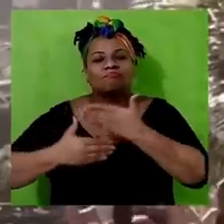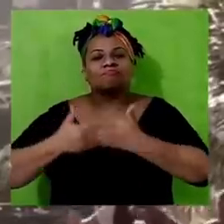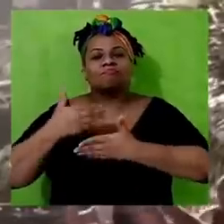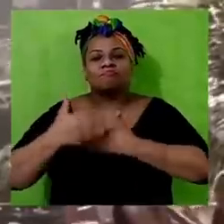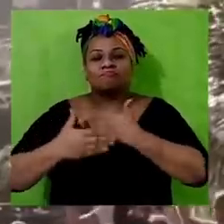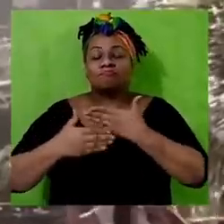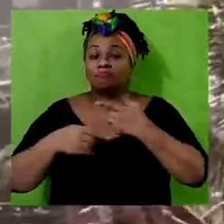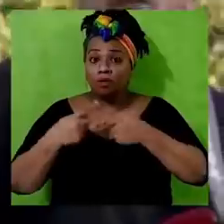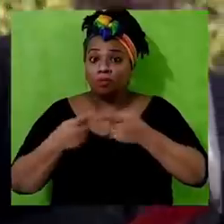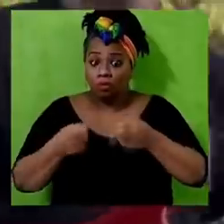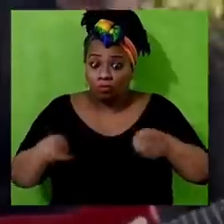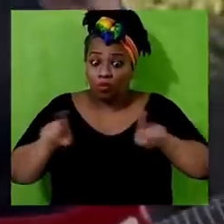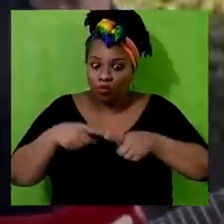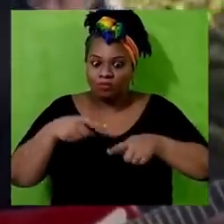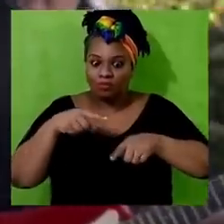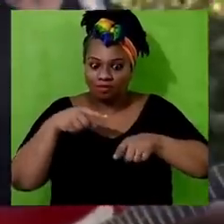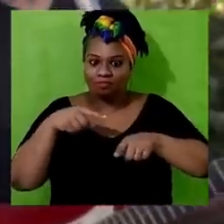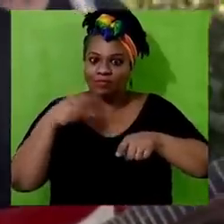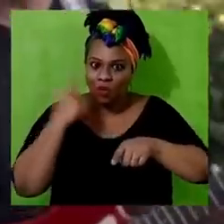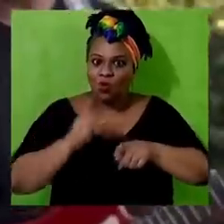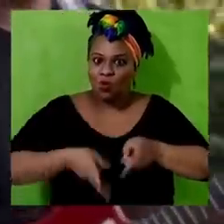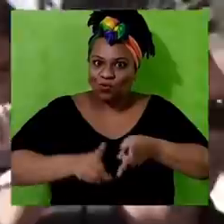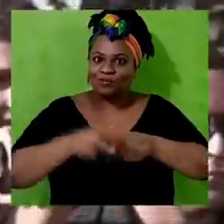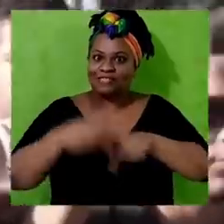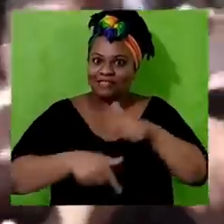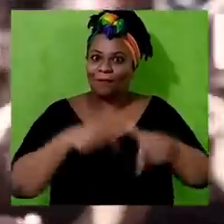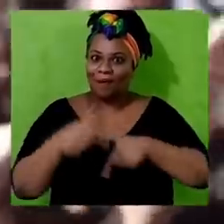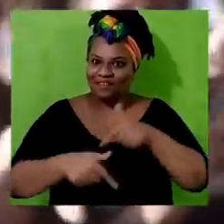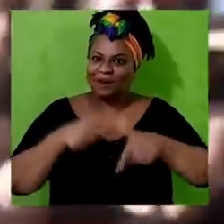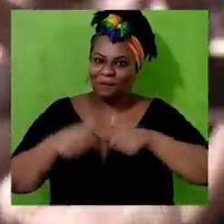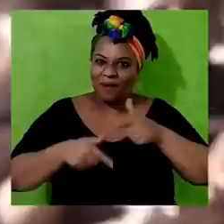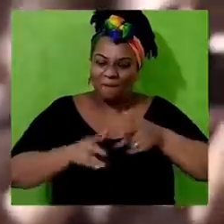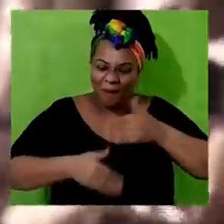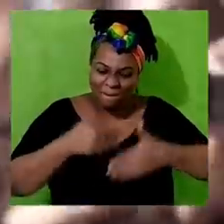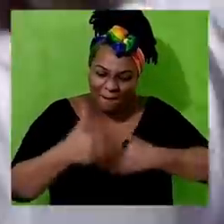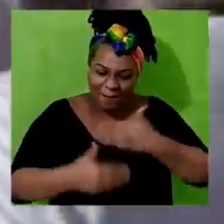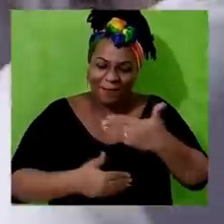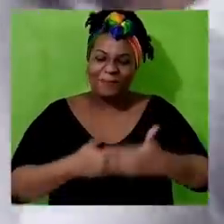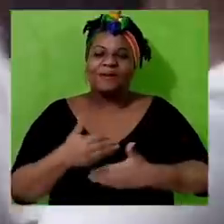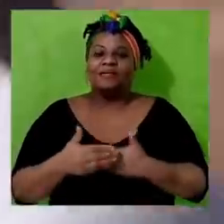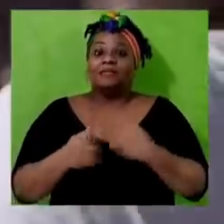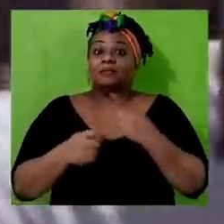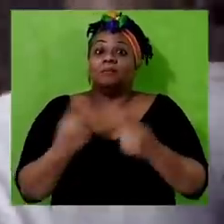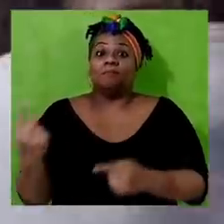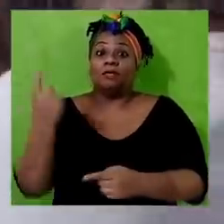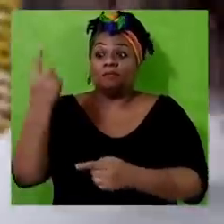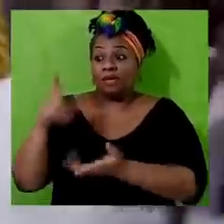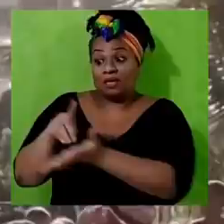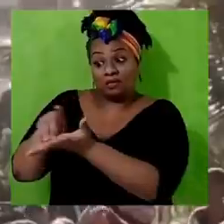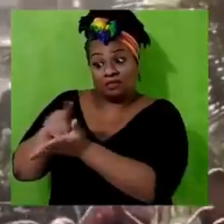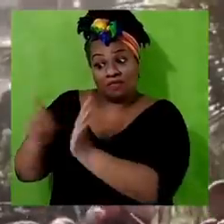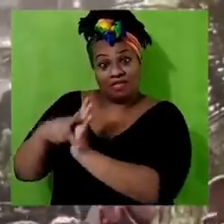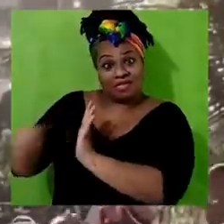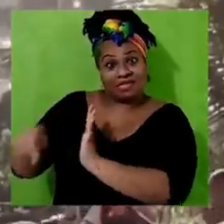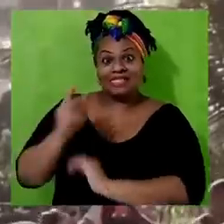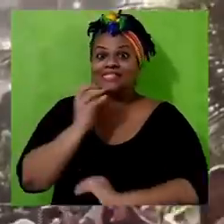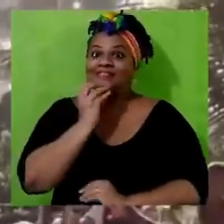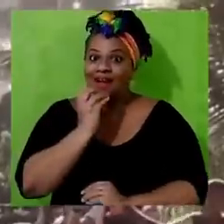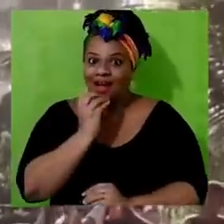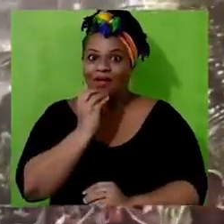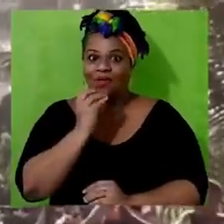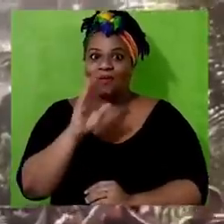E a música seguiu depois disso. Aí vieram os primeiros discos de